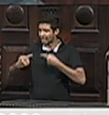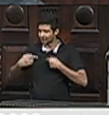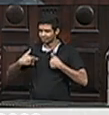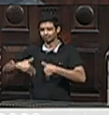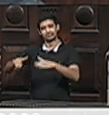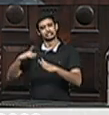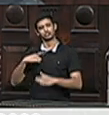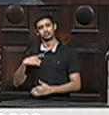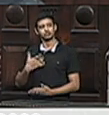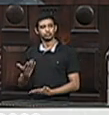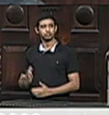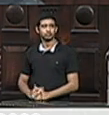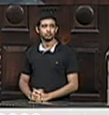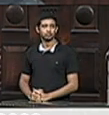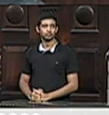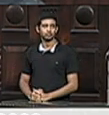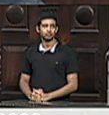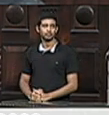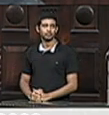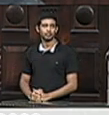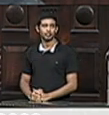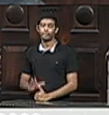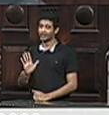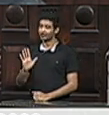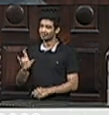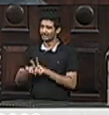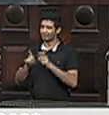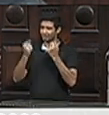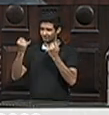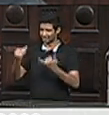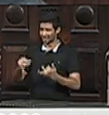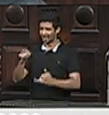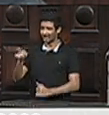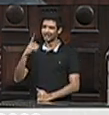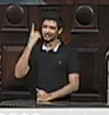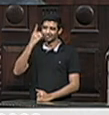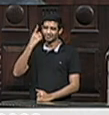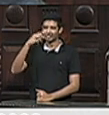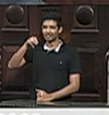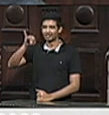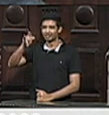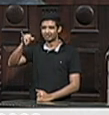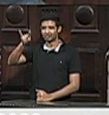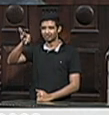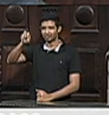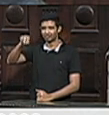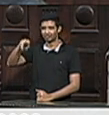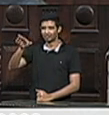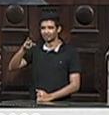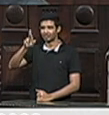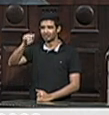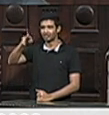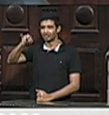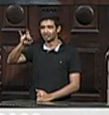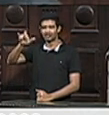por várias centrais sindicais, e lá está representado o governo. Então, é um